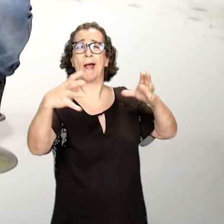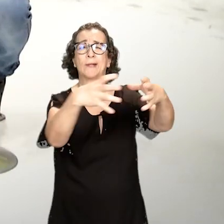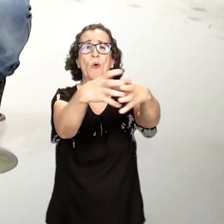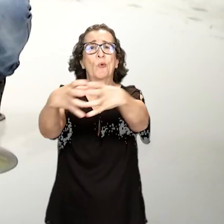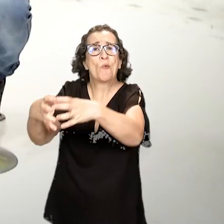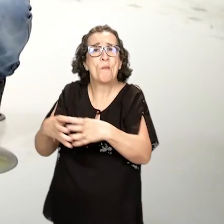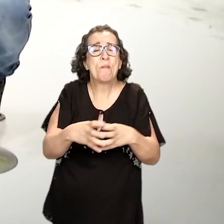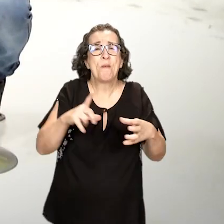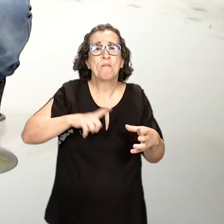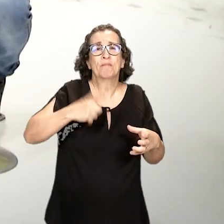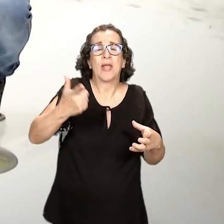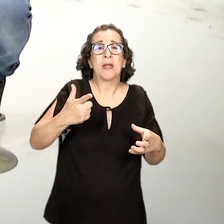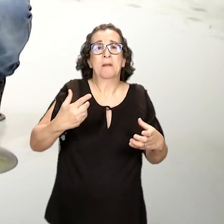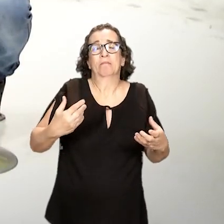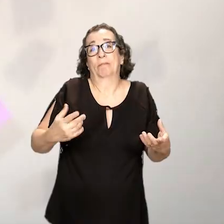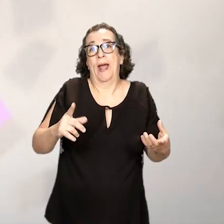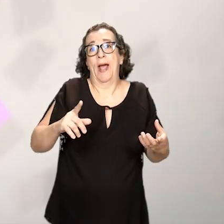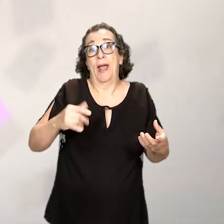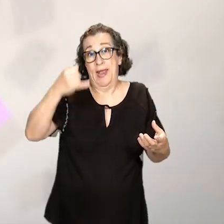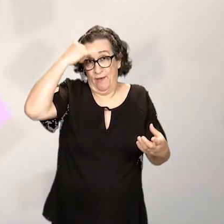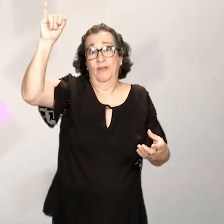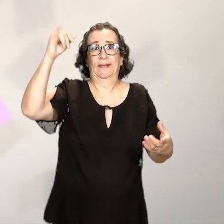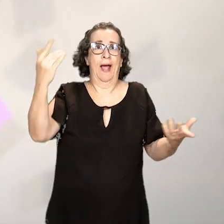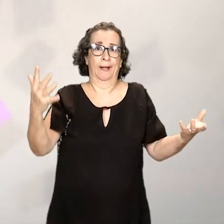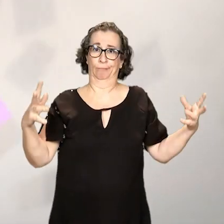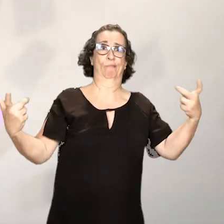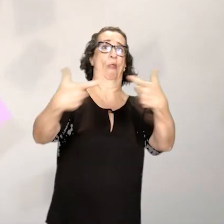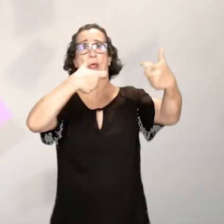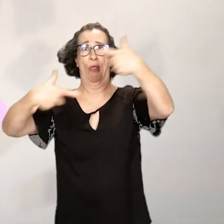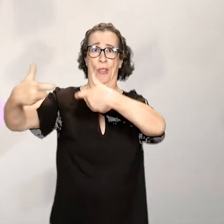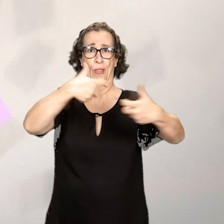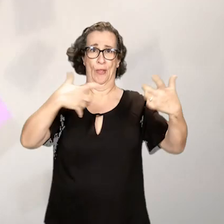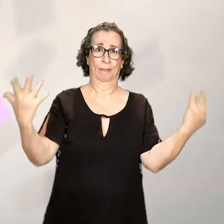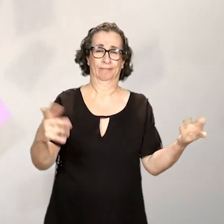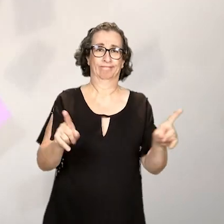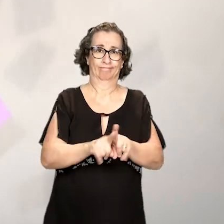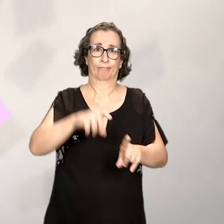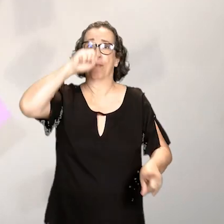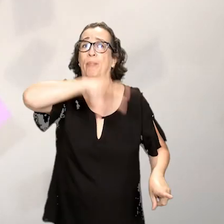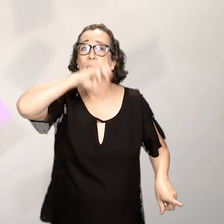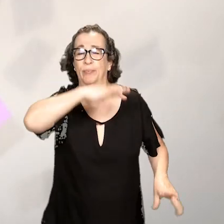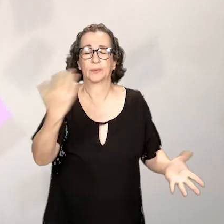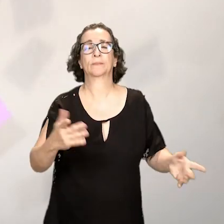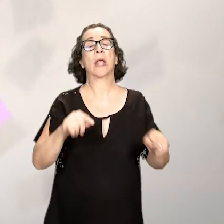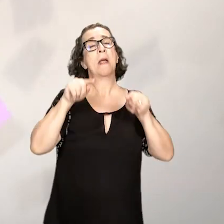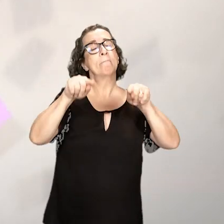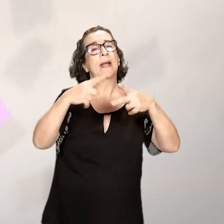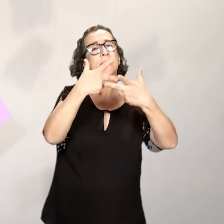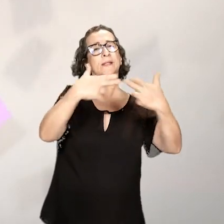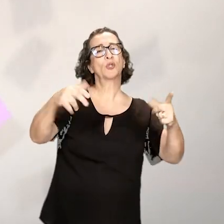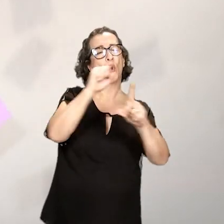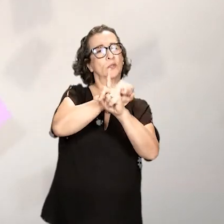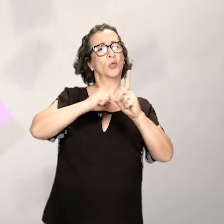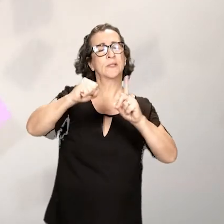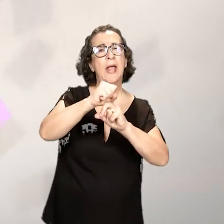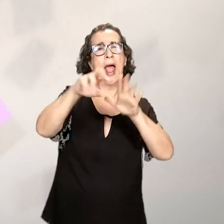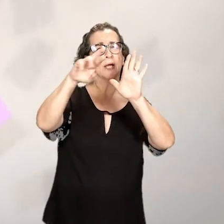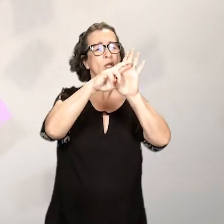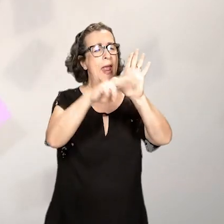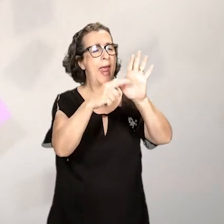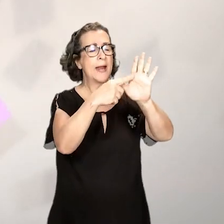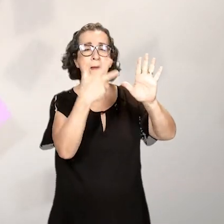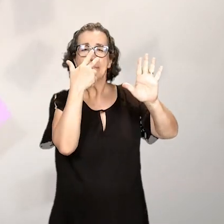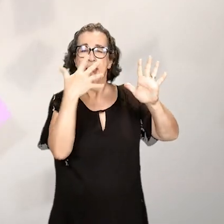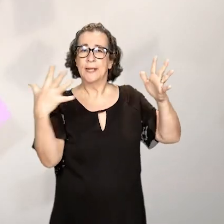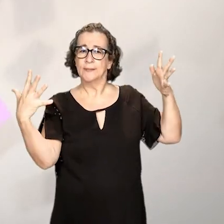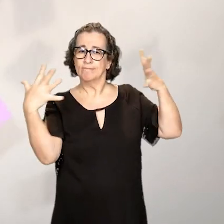avançar e a gente não viveu uma barbary então mais esses esses esses interditos sociais essas regras elas